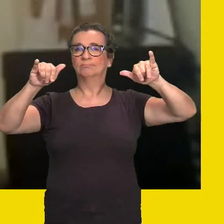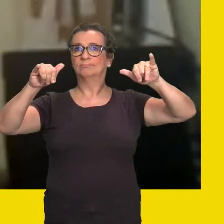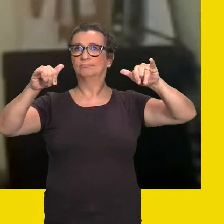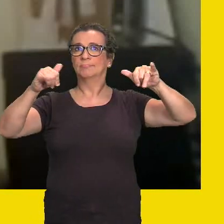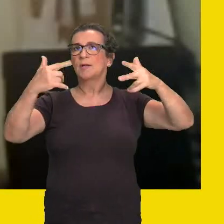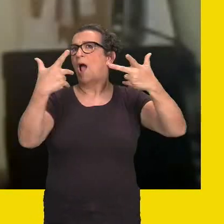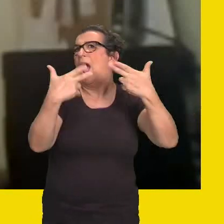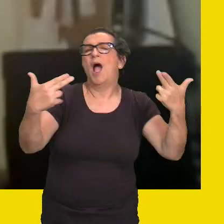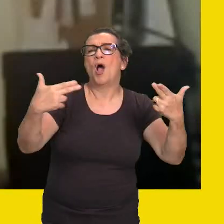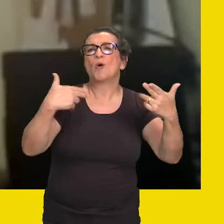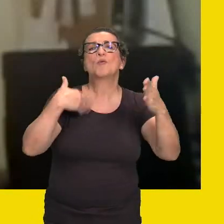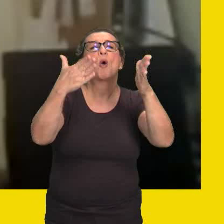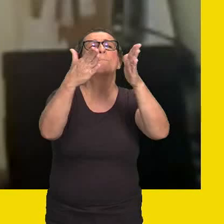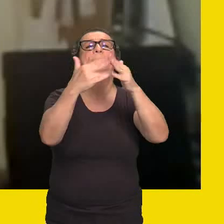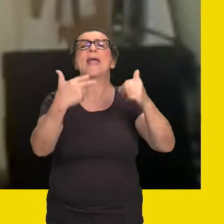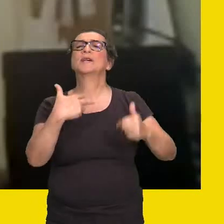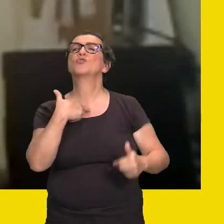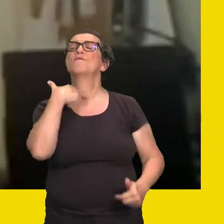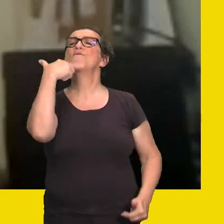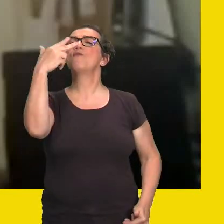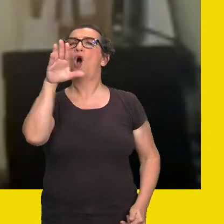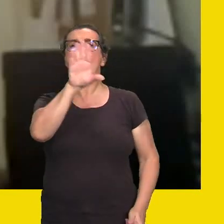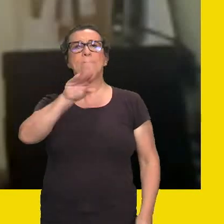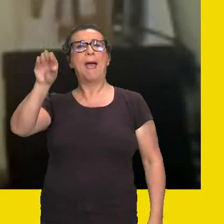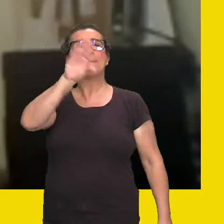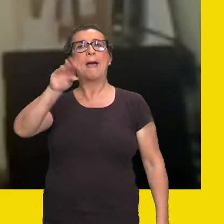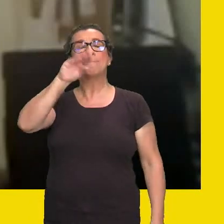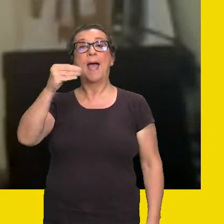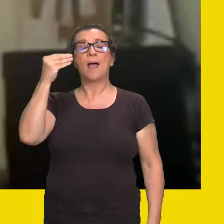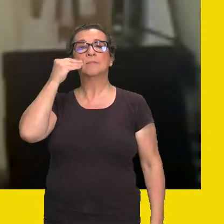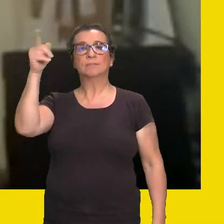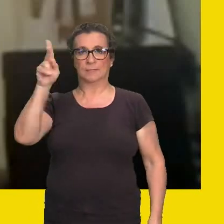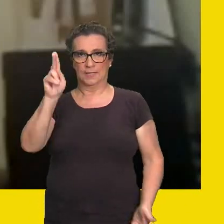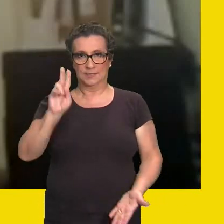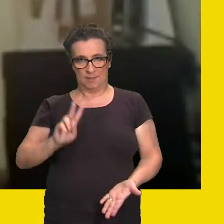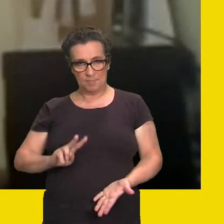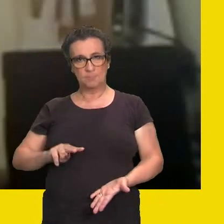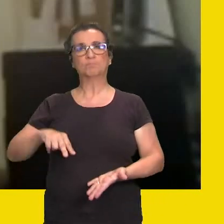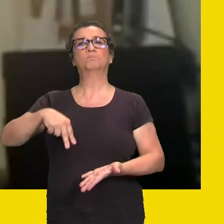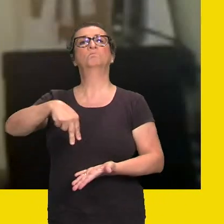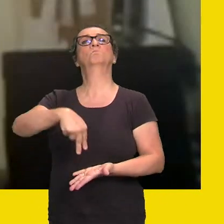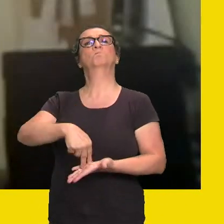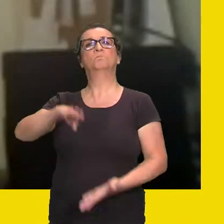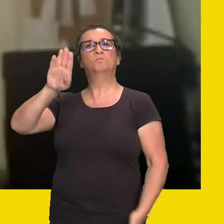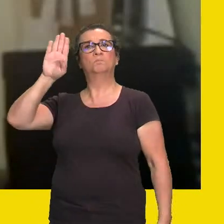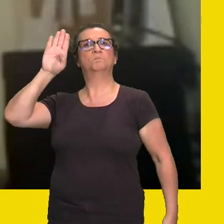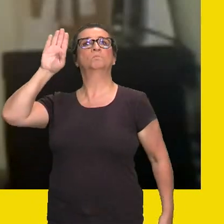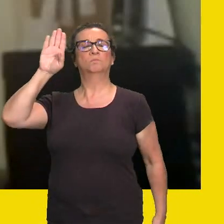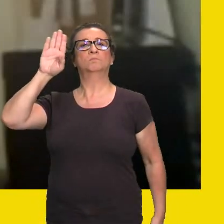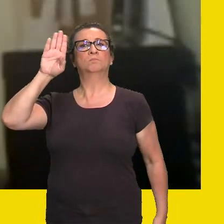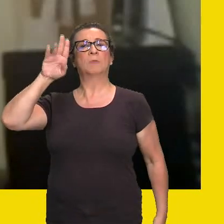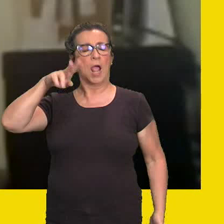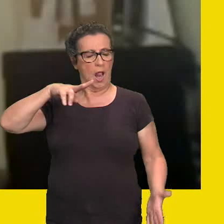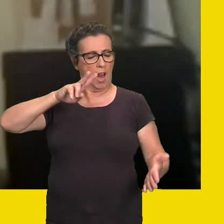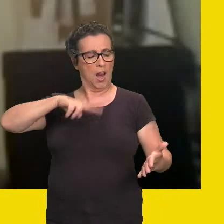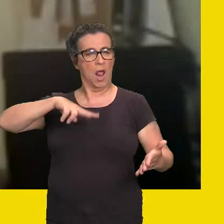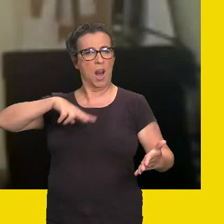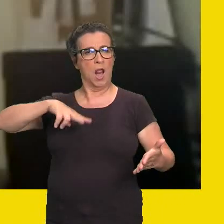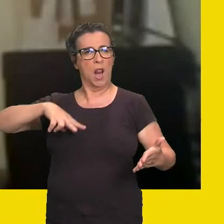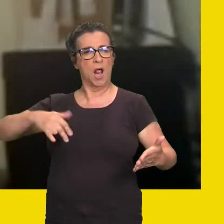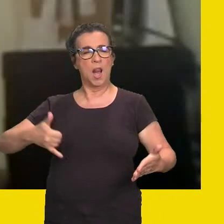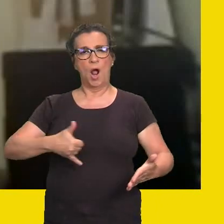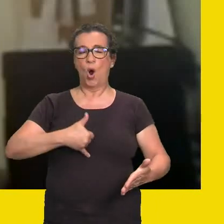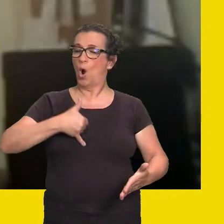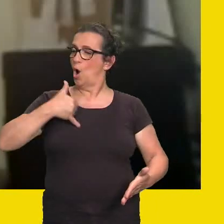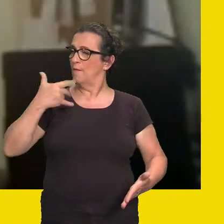para ler em voz alta, no quadro, ó, vamos tentar ler. Ele sempre se antecipa e lê para os demais e,